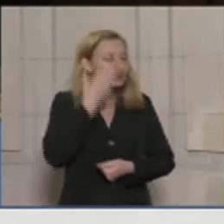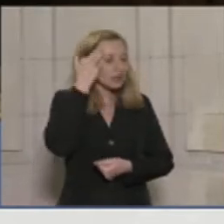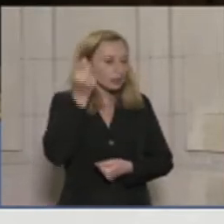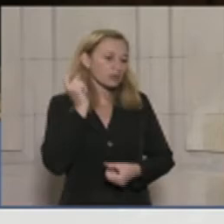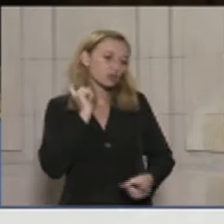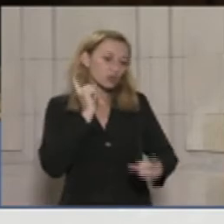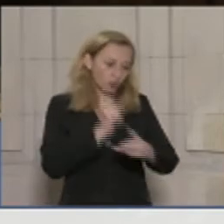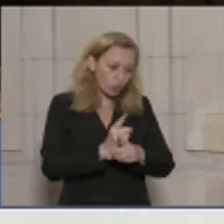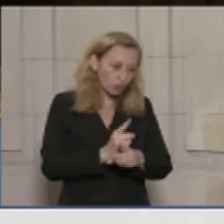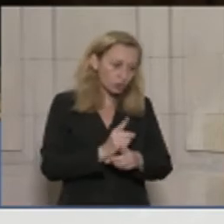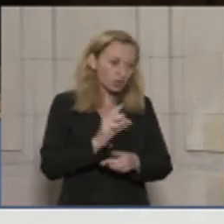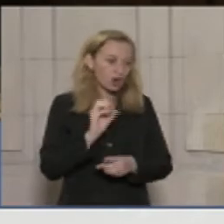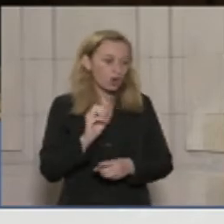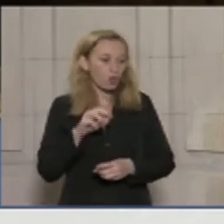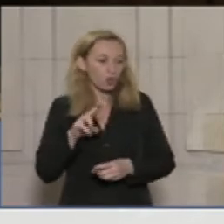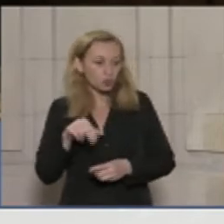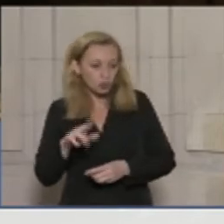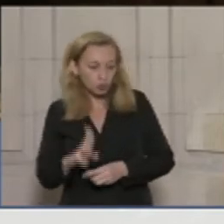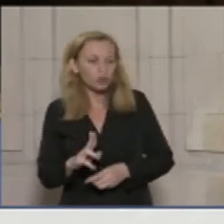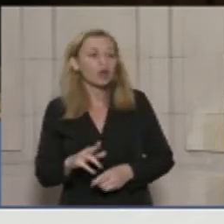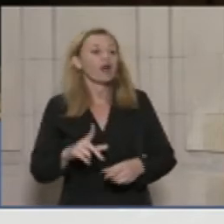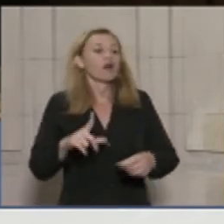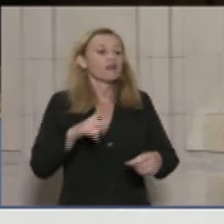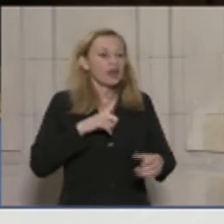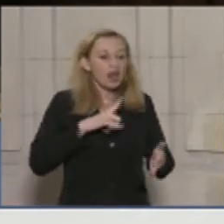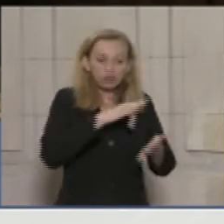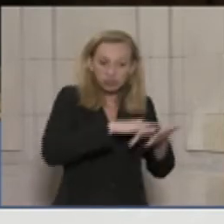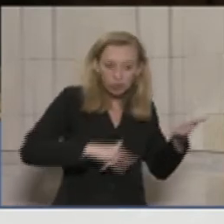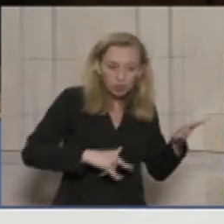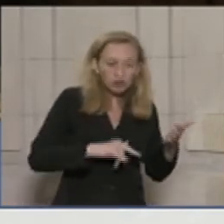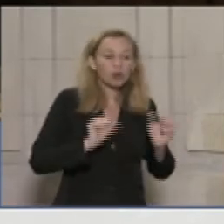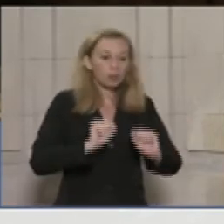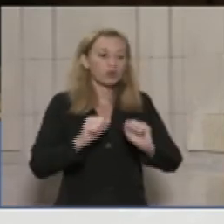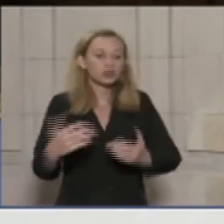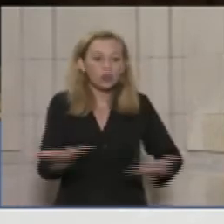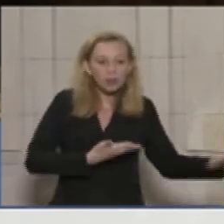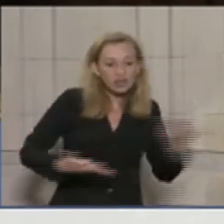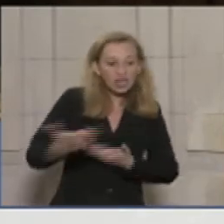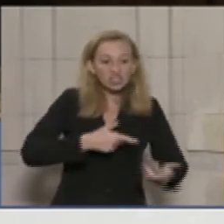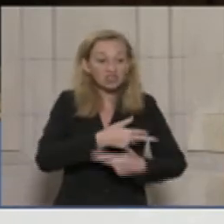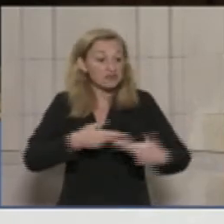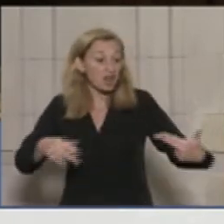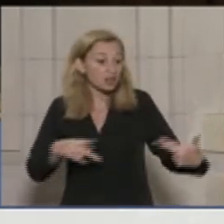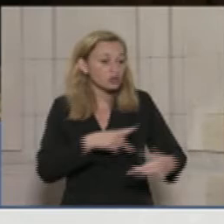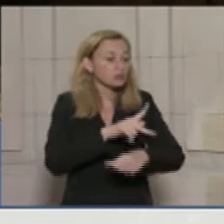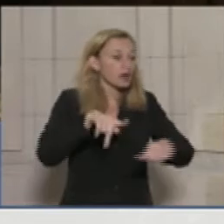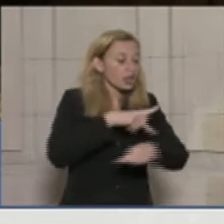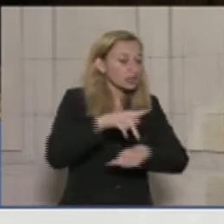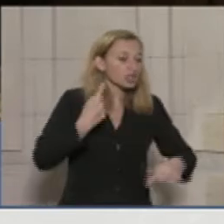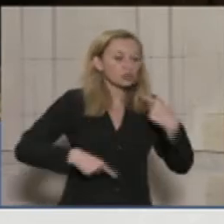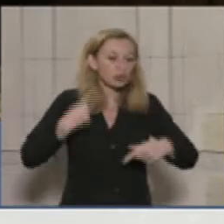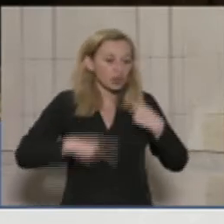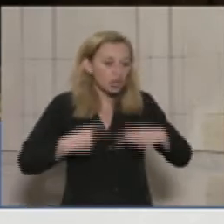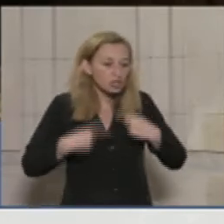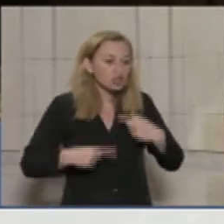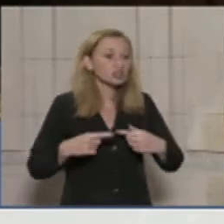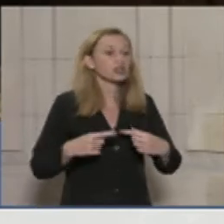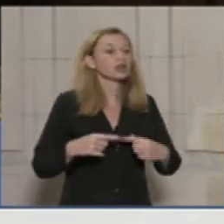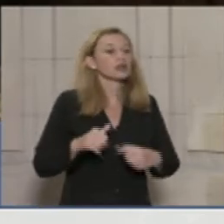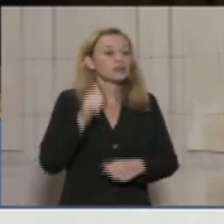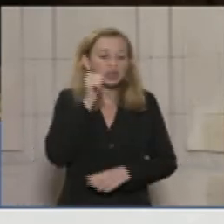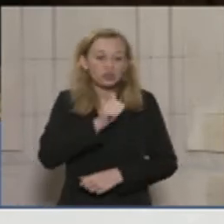documento muito robusto, que poderá ser pactuado por diversos países e que as políticas públicas para as